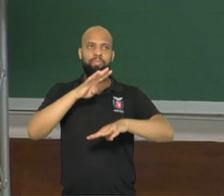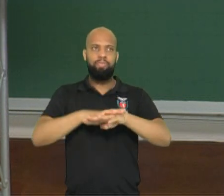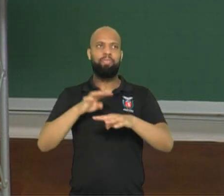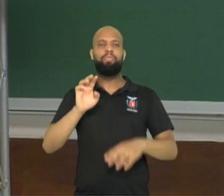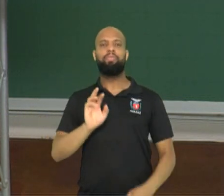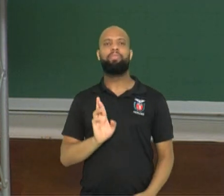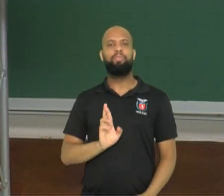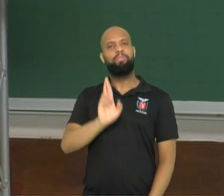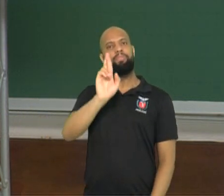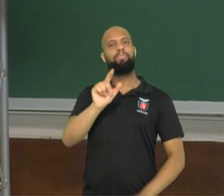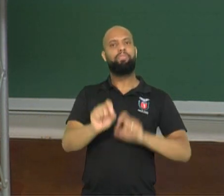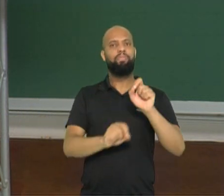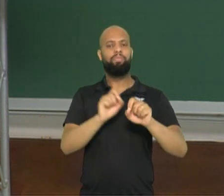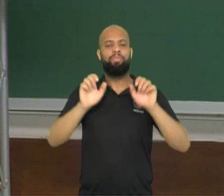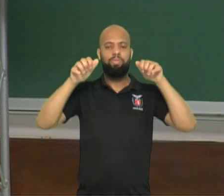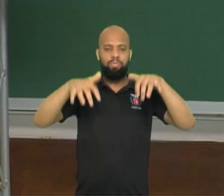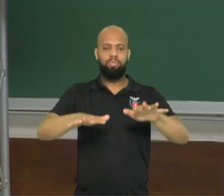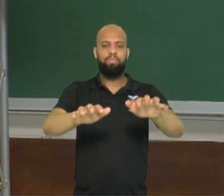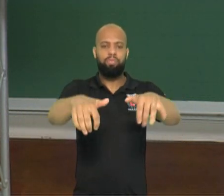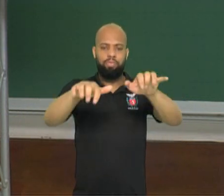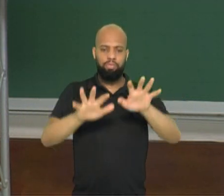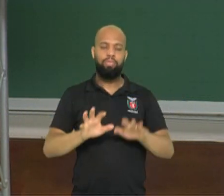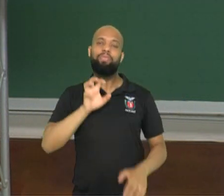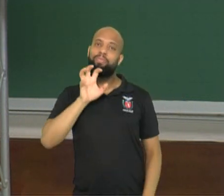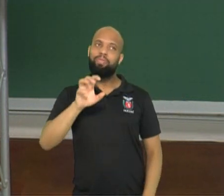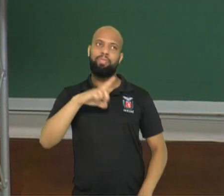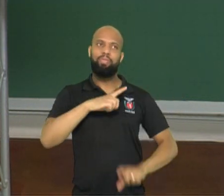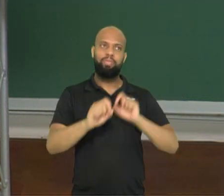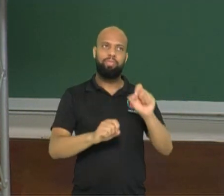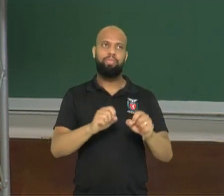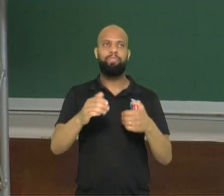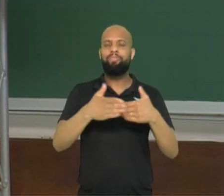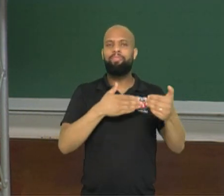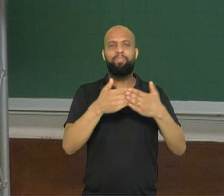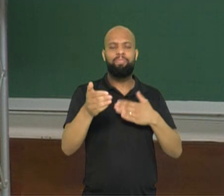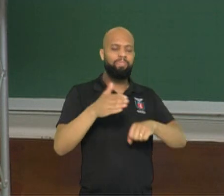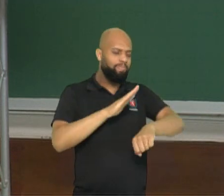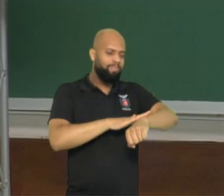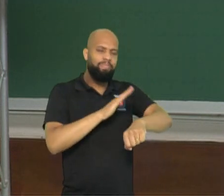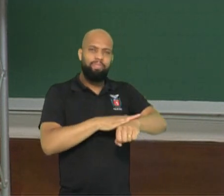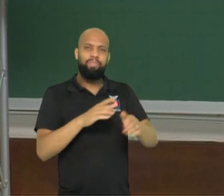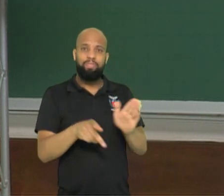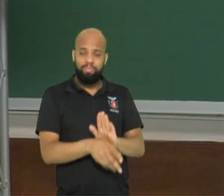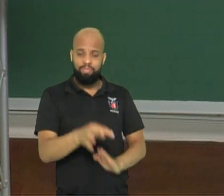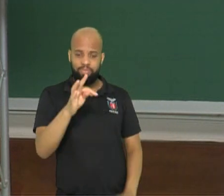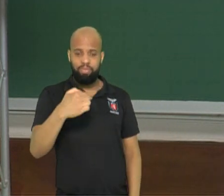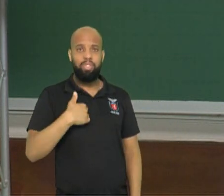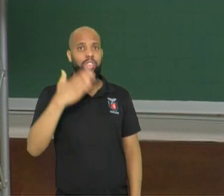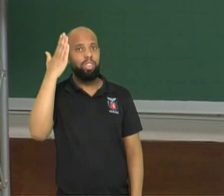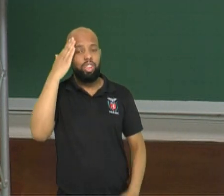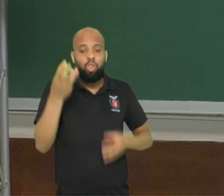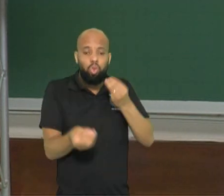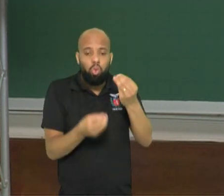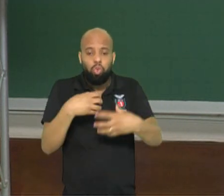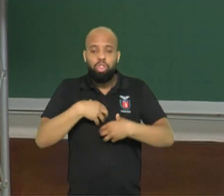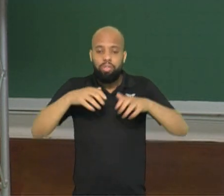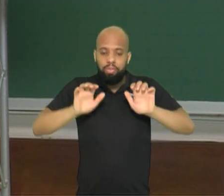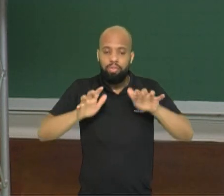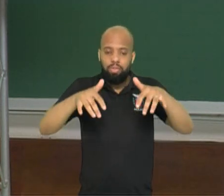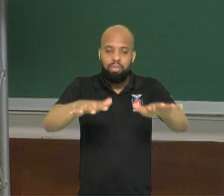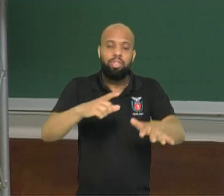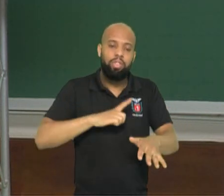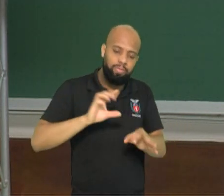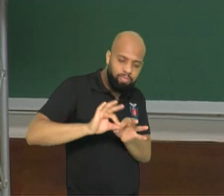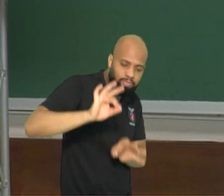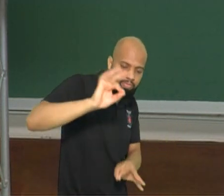que modela essa maré. Então, jogando o T, qualquer horário ali, usando, eu consigo determinar a